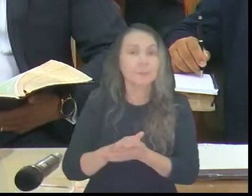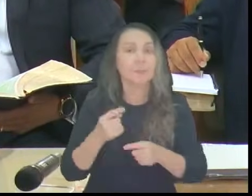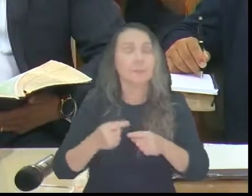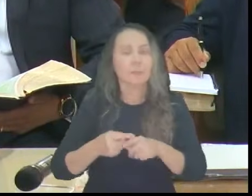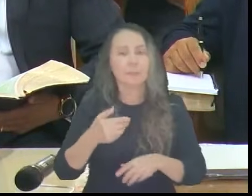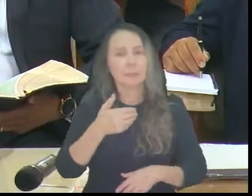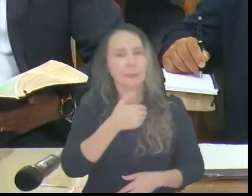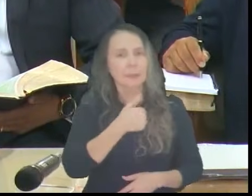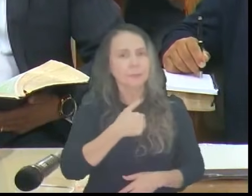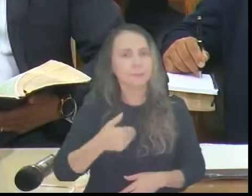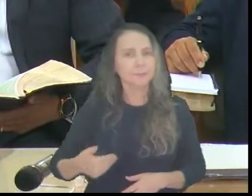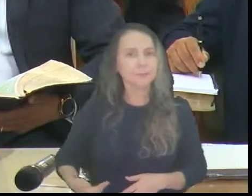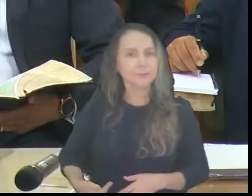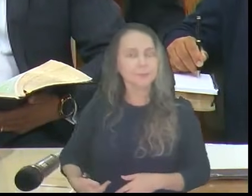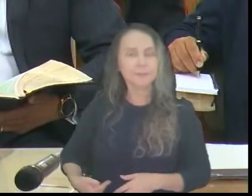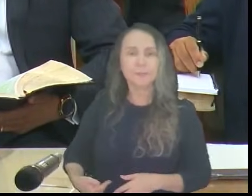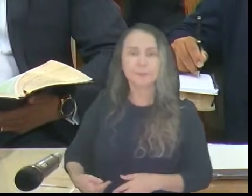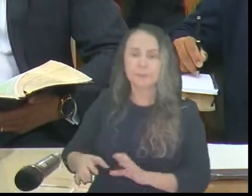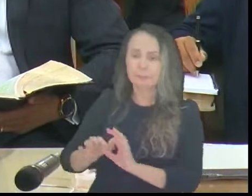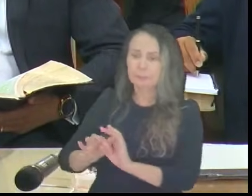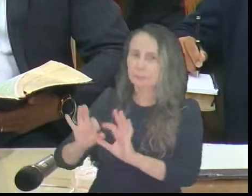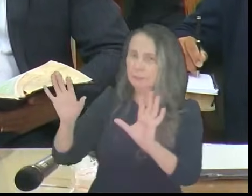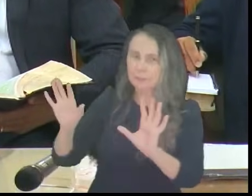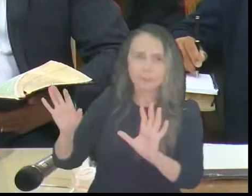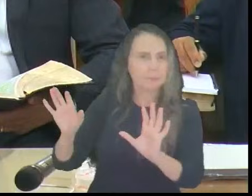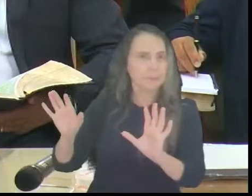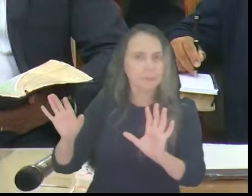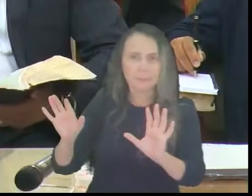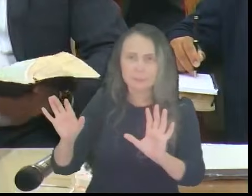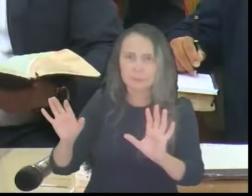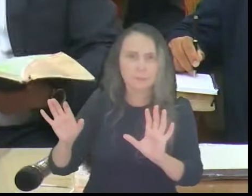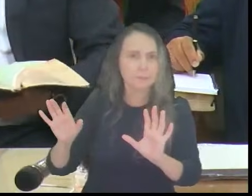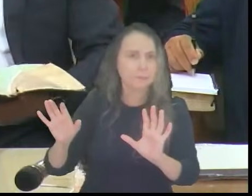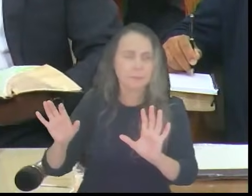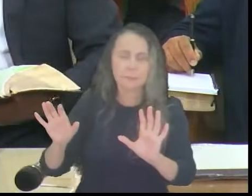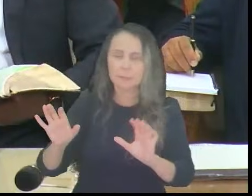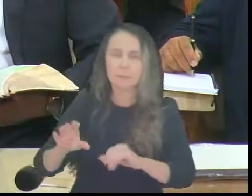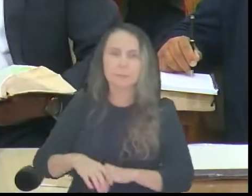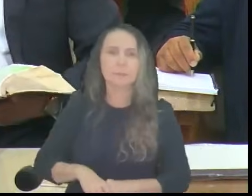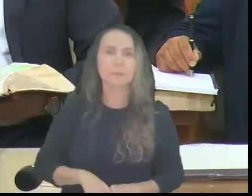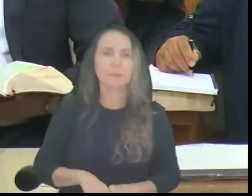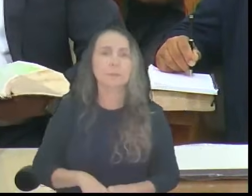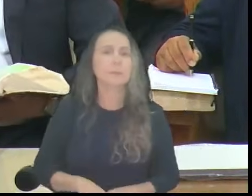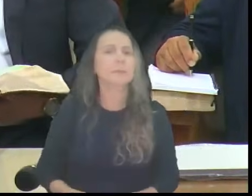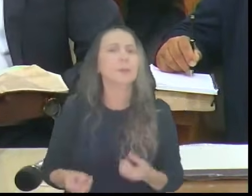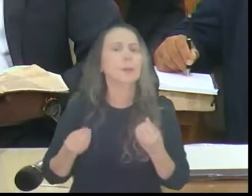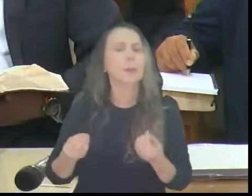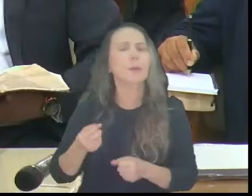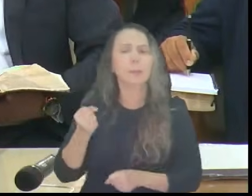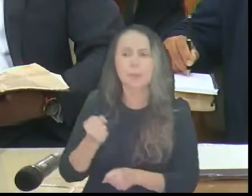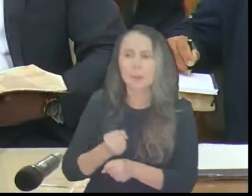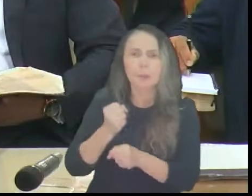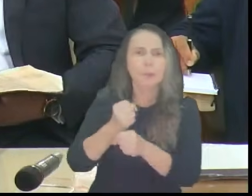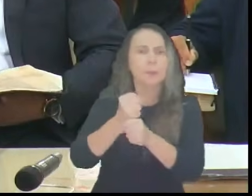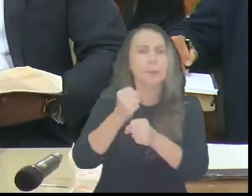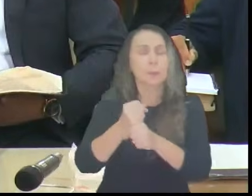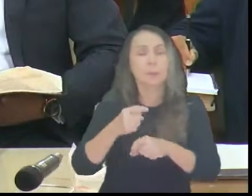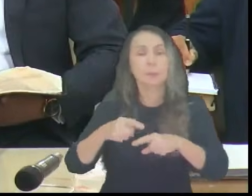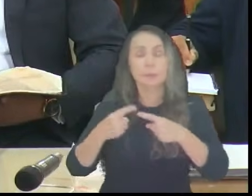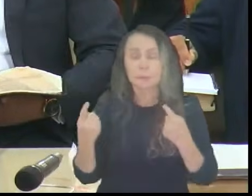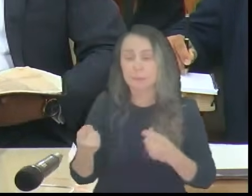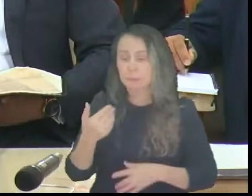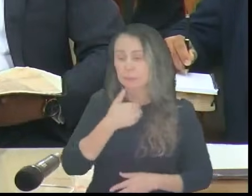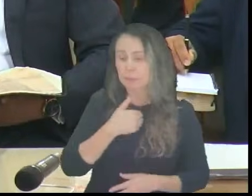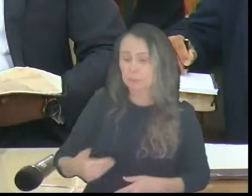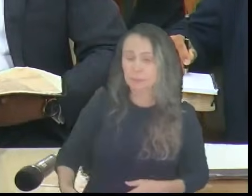era perseguida. Como é que vai construir sem o Estado liberar? Como é que vai construir sem o Estado